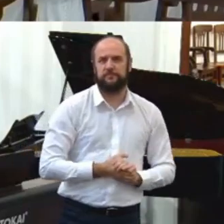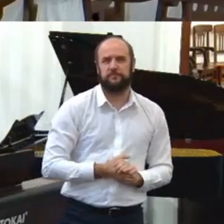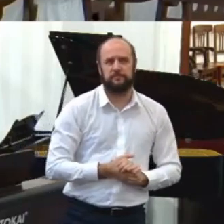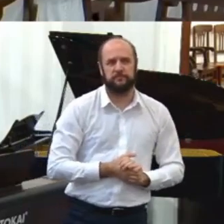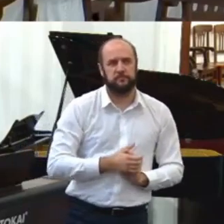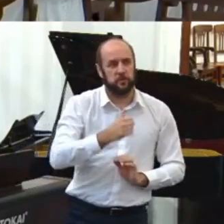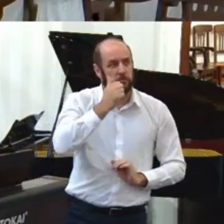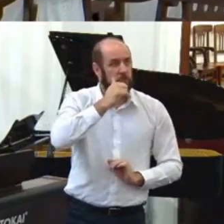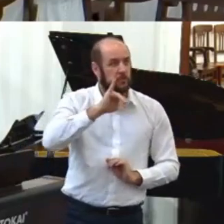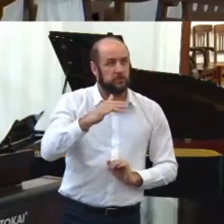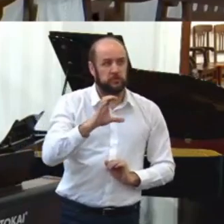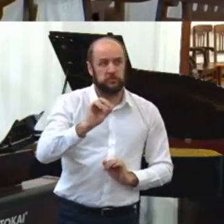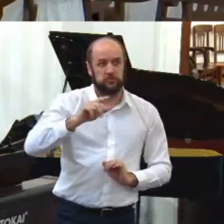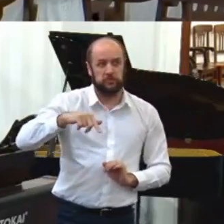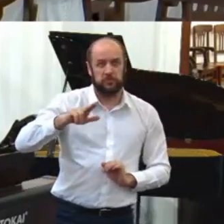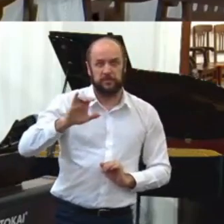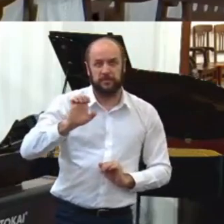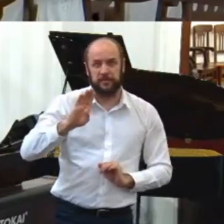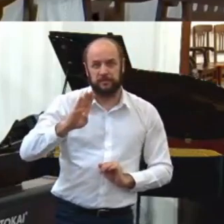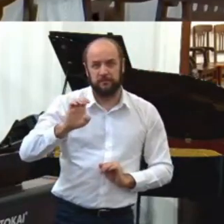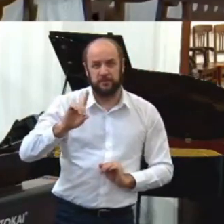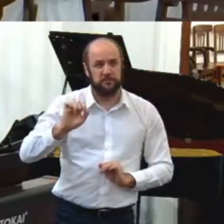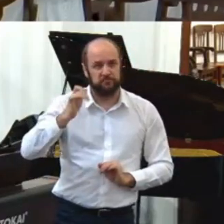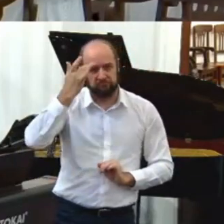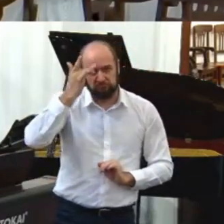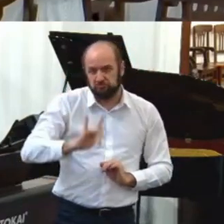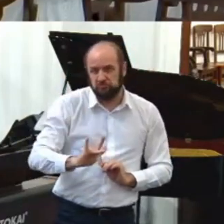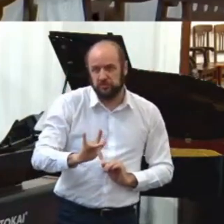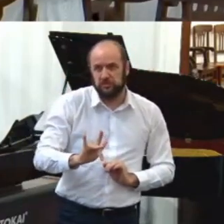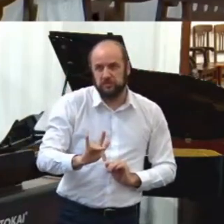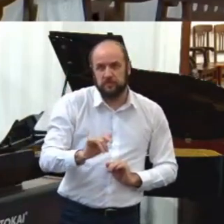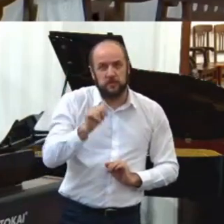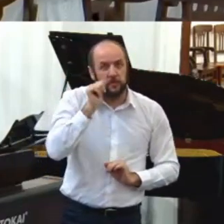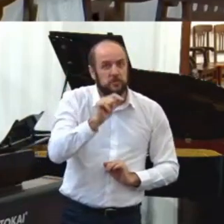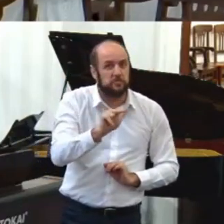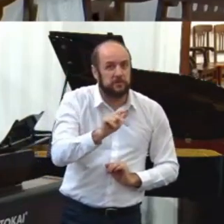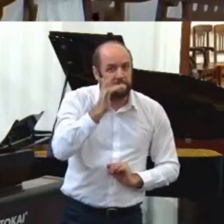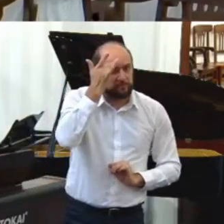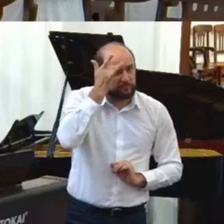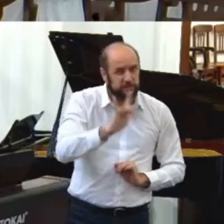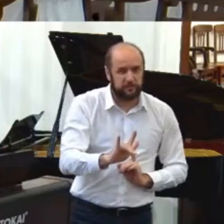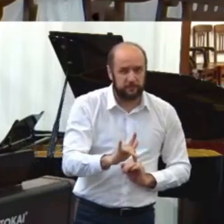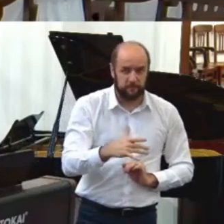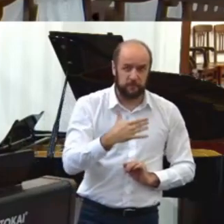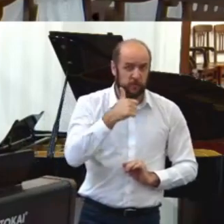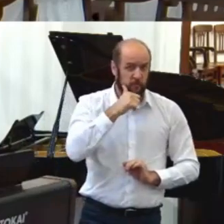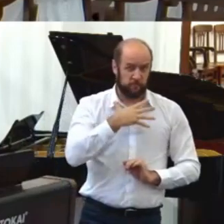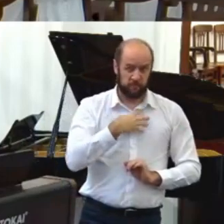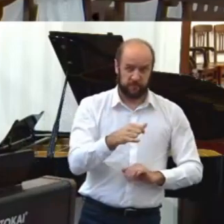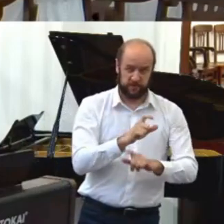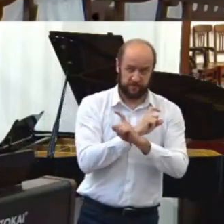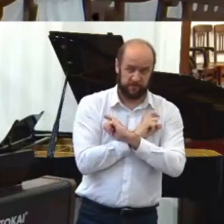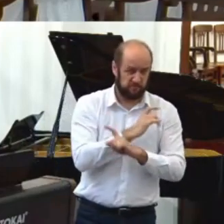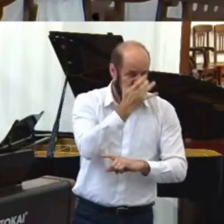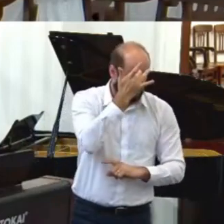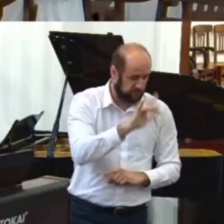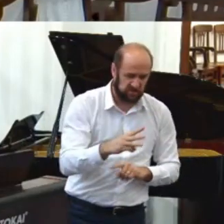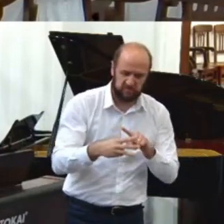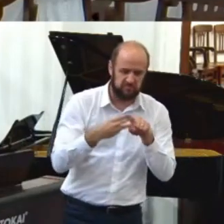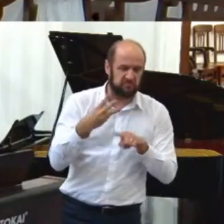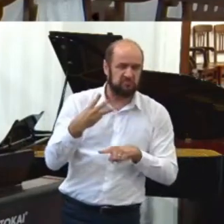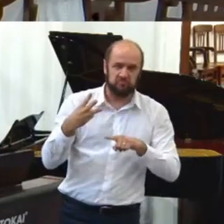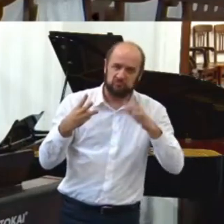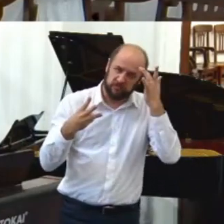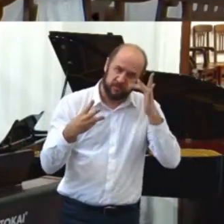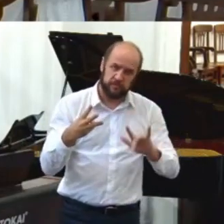Joquebede não sabia, Miriam não sabia, a filha de Faraó não sabia, o